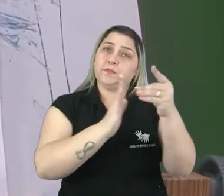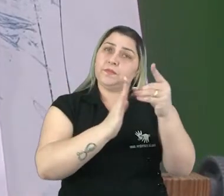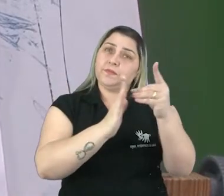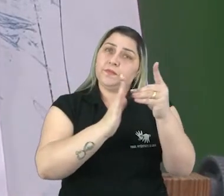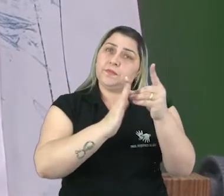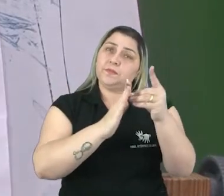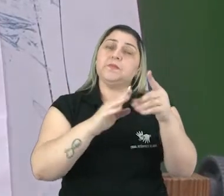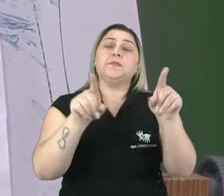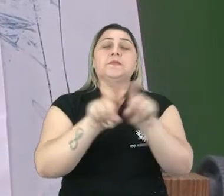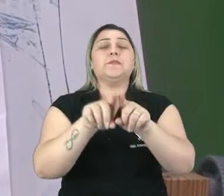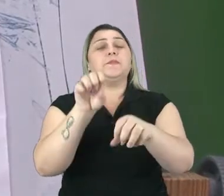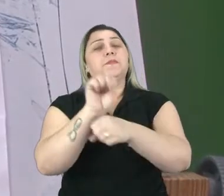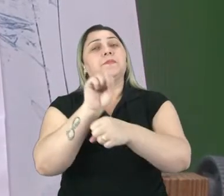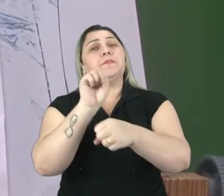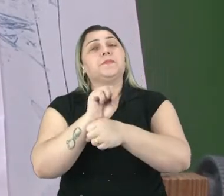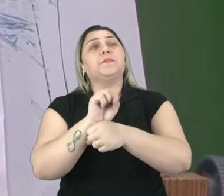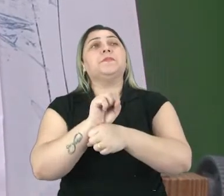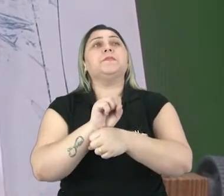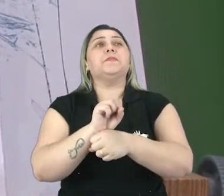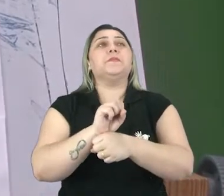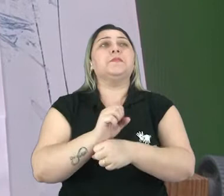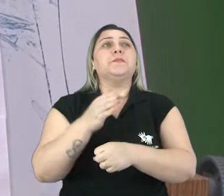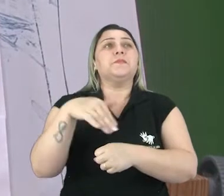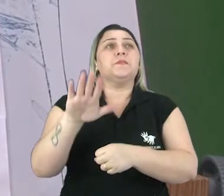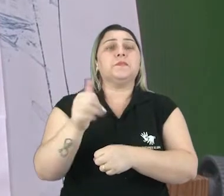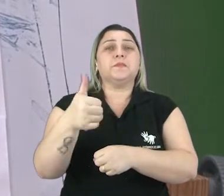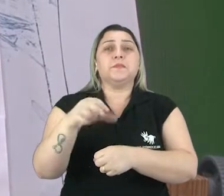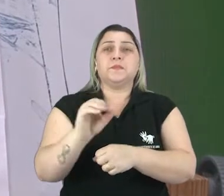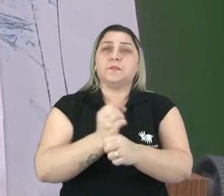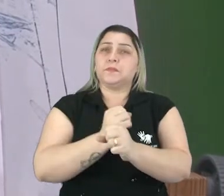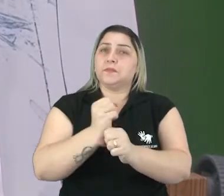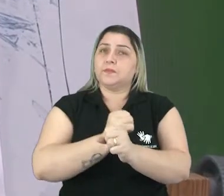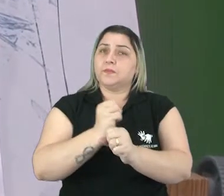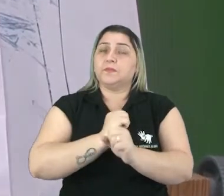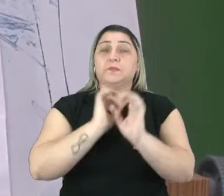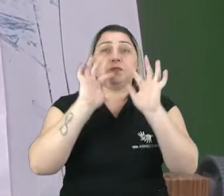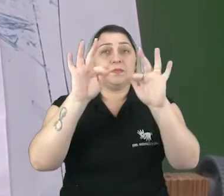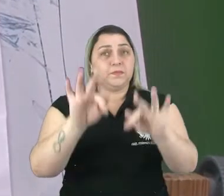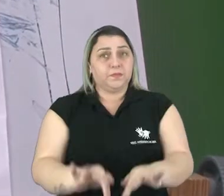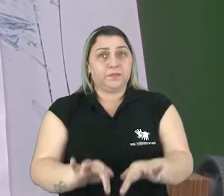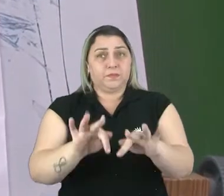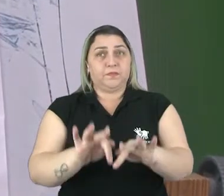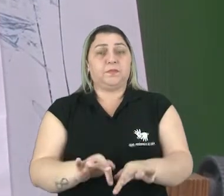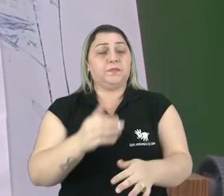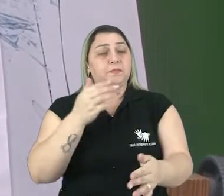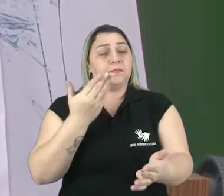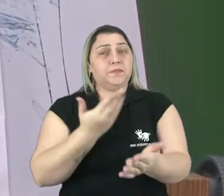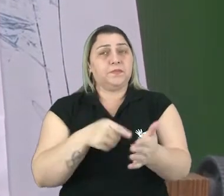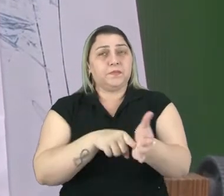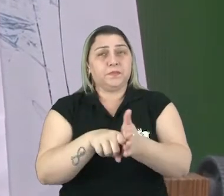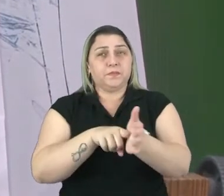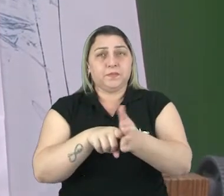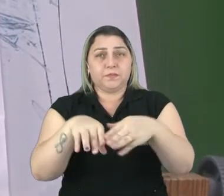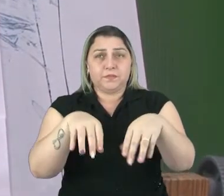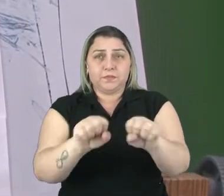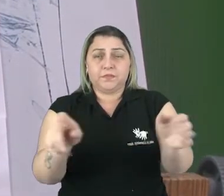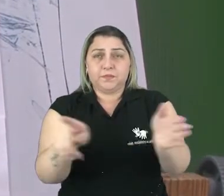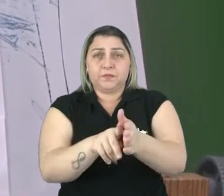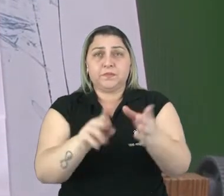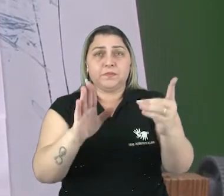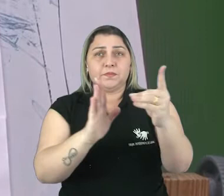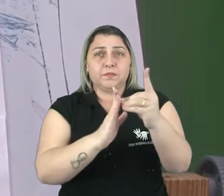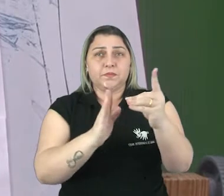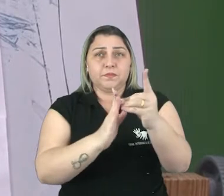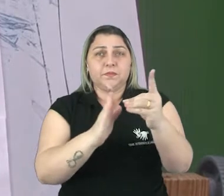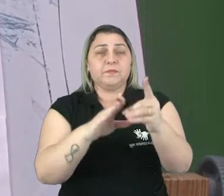em demarcação. Boa parte aguarda há mais de 10 anos a finalização dos seus estudos de identificação. Já